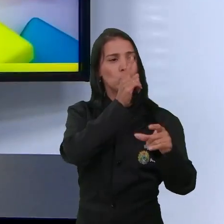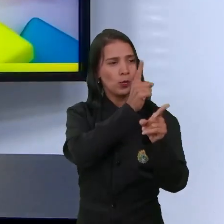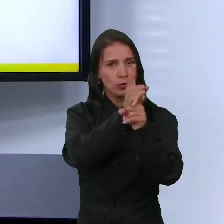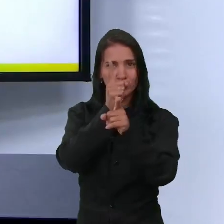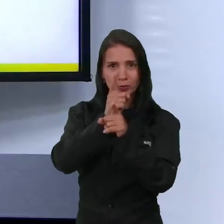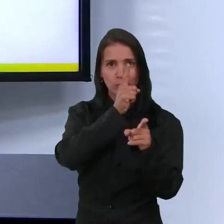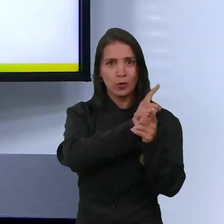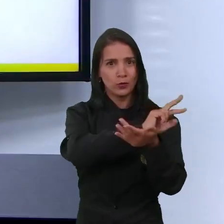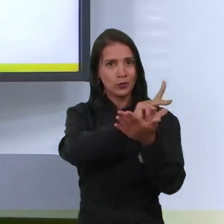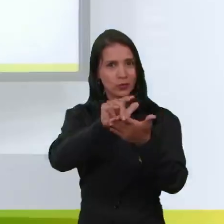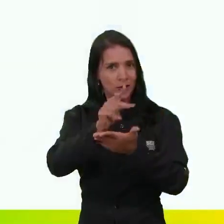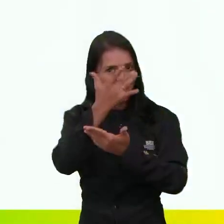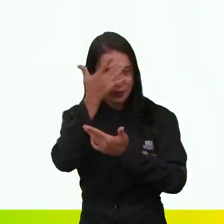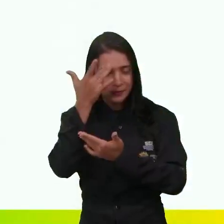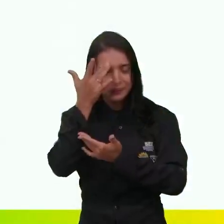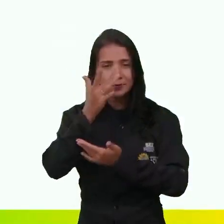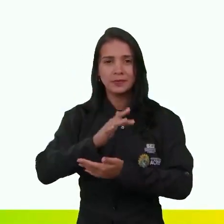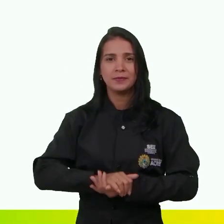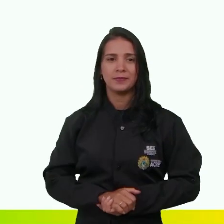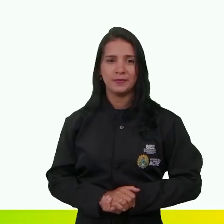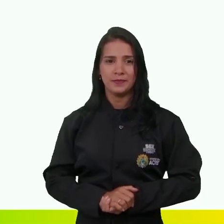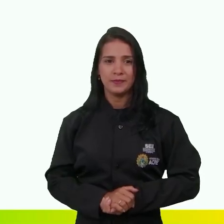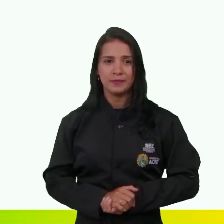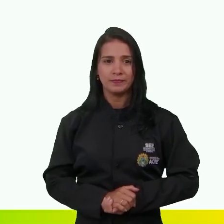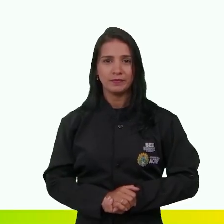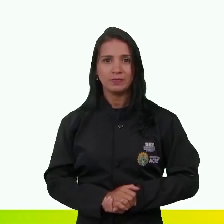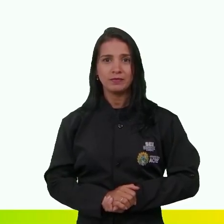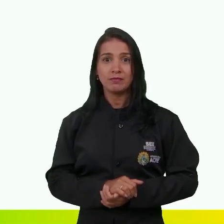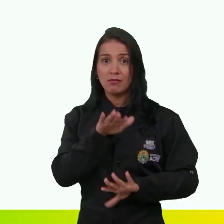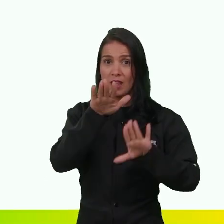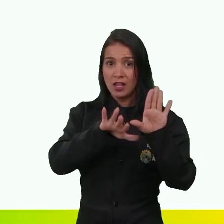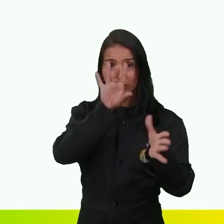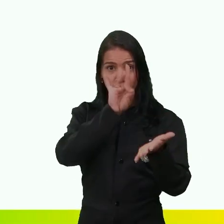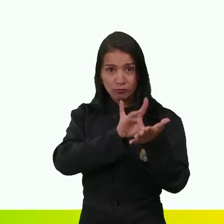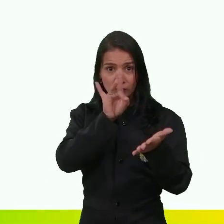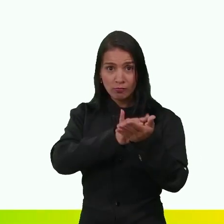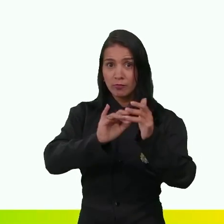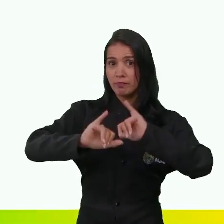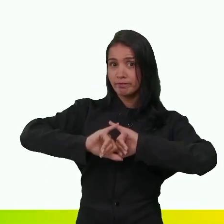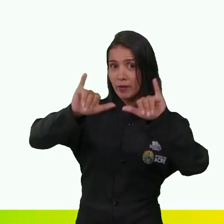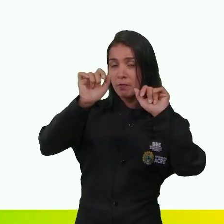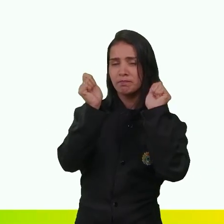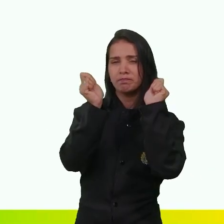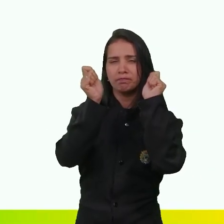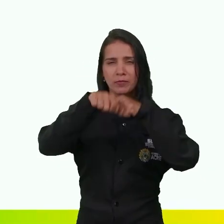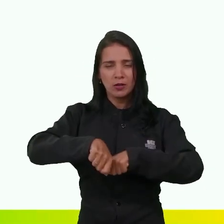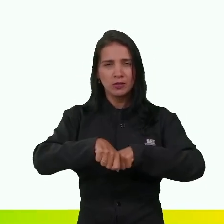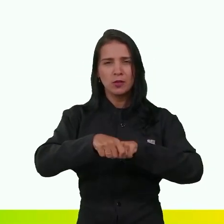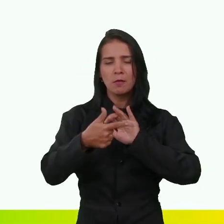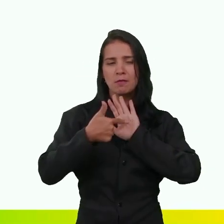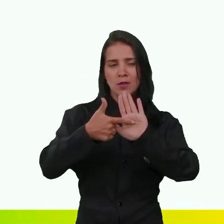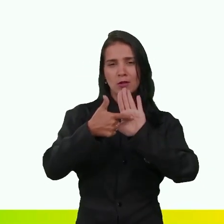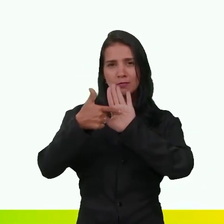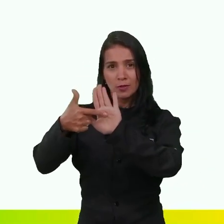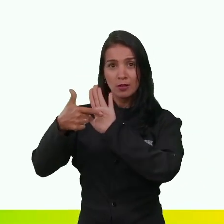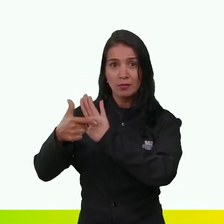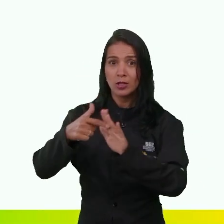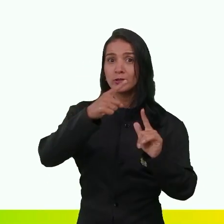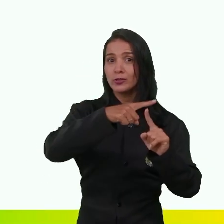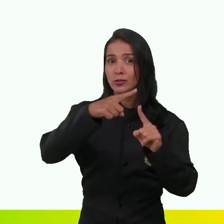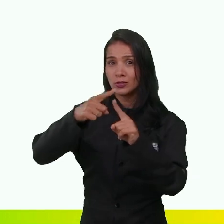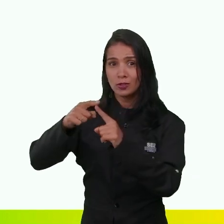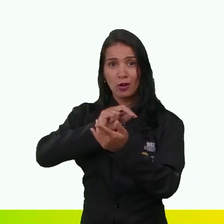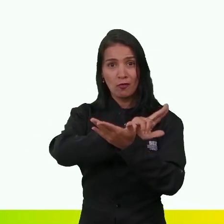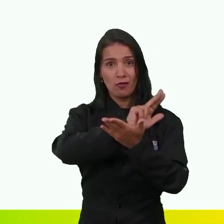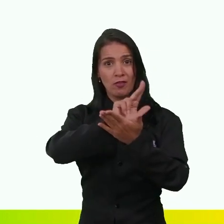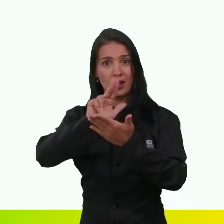diante. O mesmo fato noticiado pode aparecer em múltiplos formatos, ou seja, ele